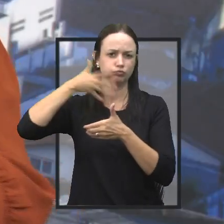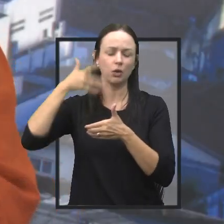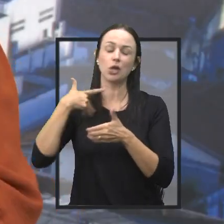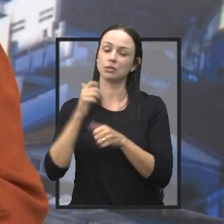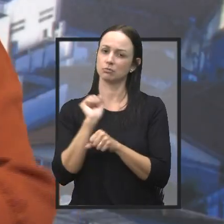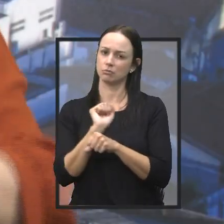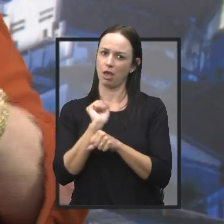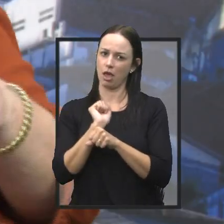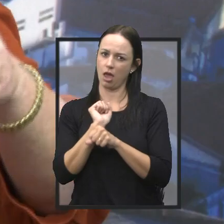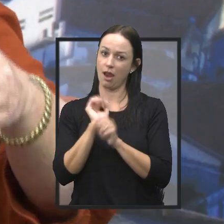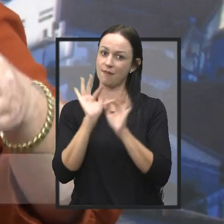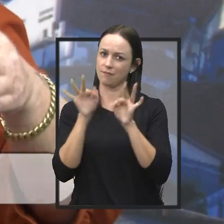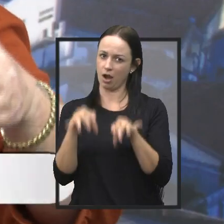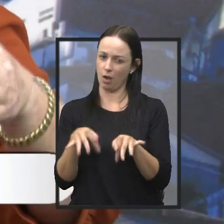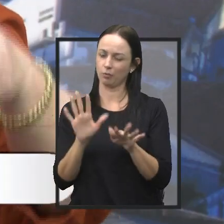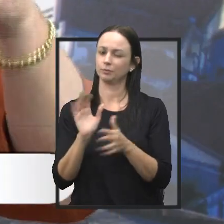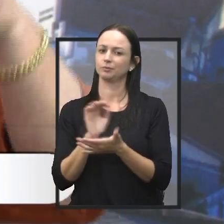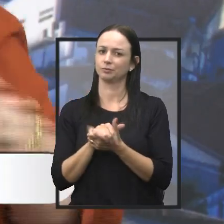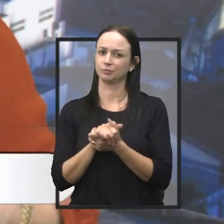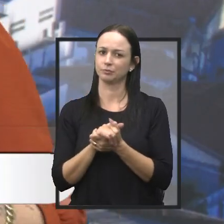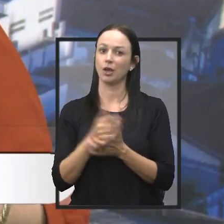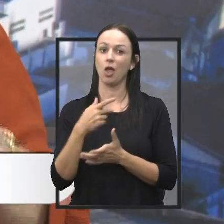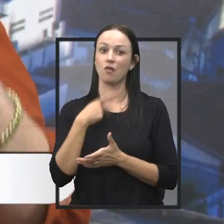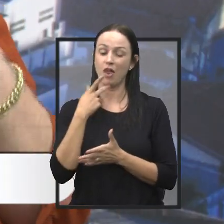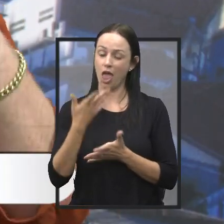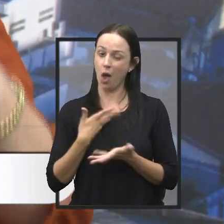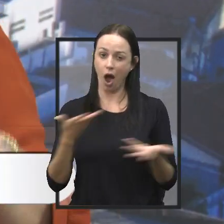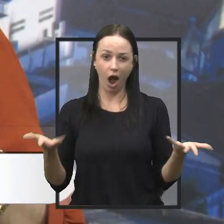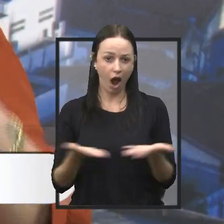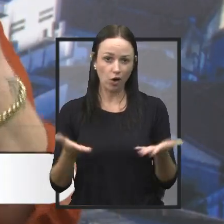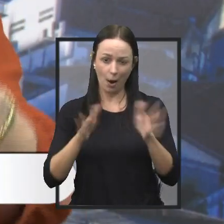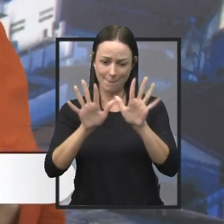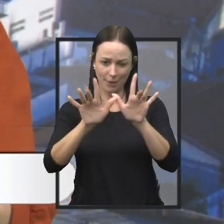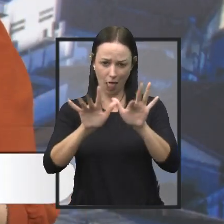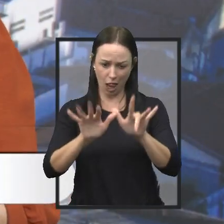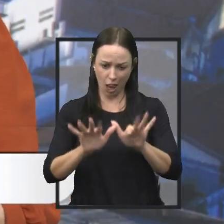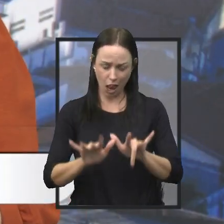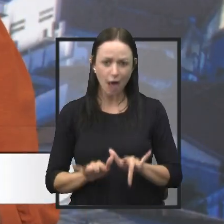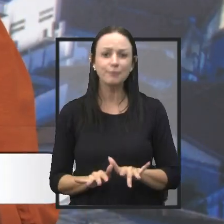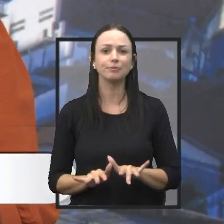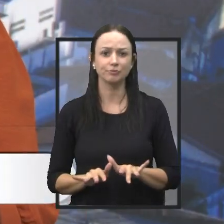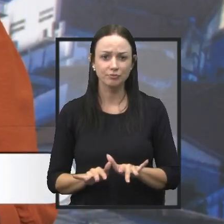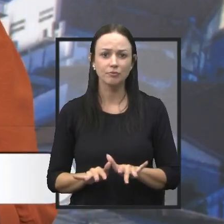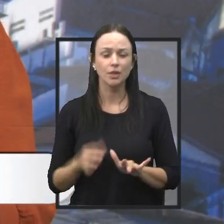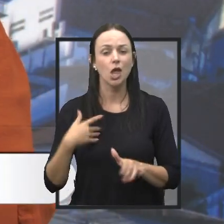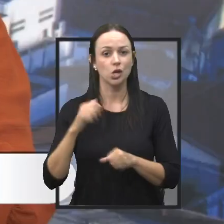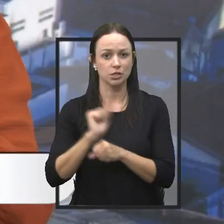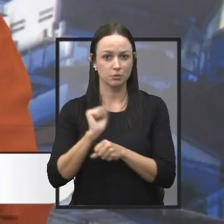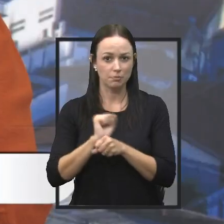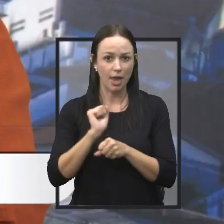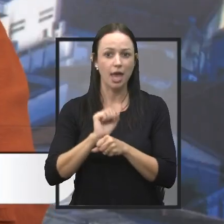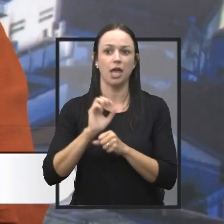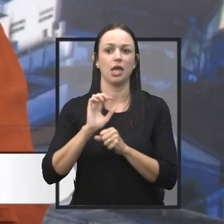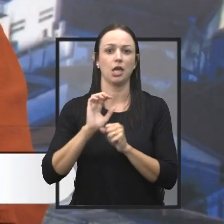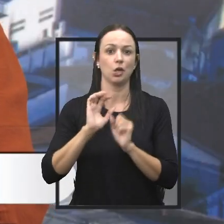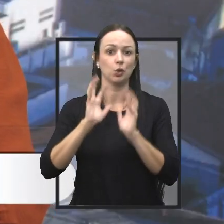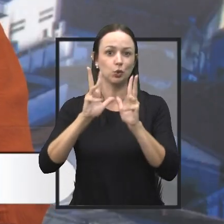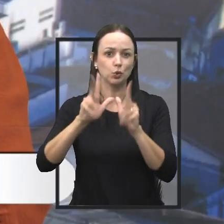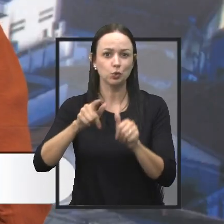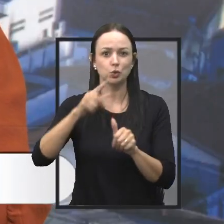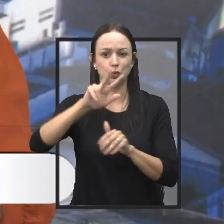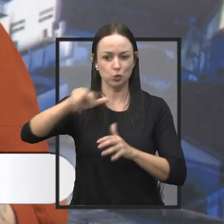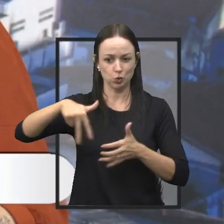para o final e disse, vou redigir agora. E espero que todos que tenham usado o plenário, se apresentando para